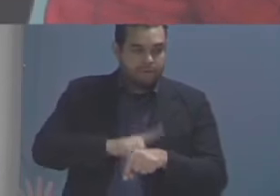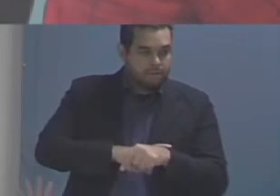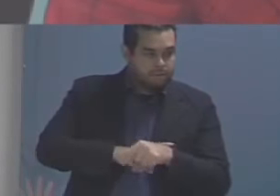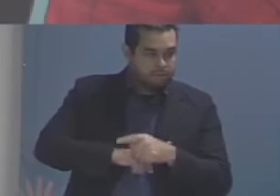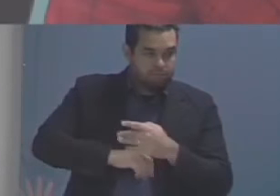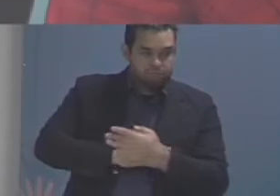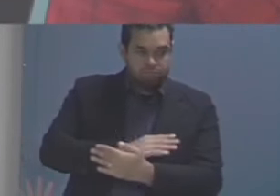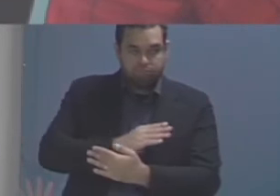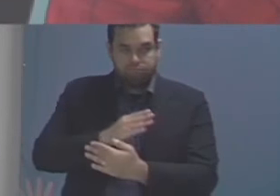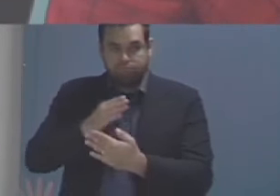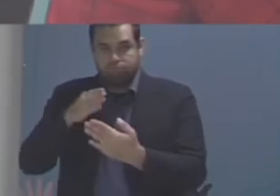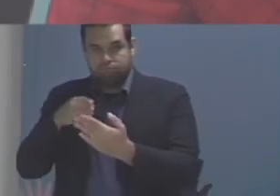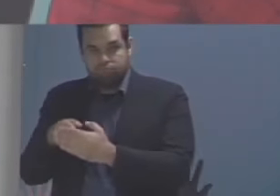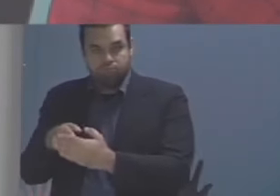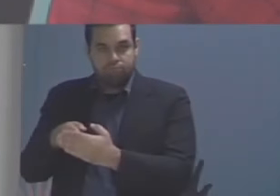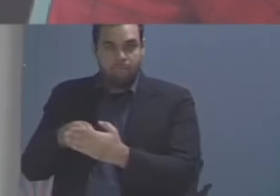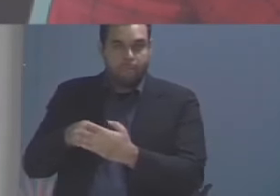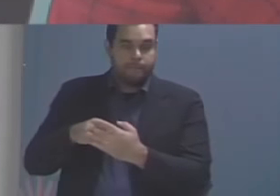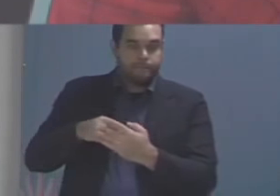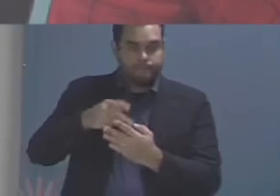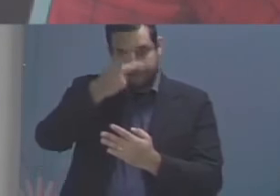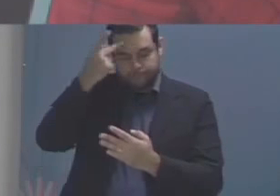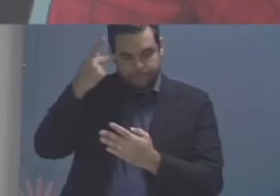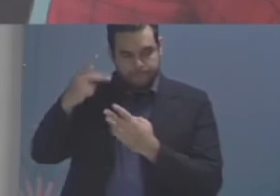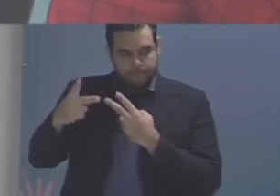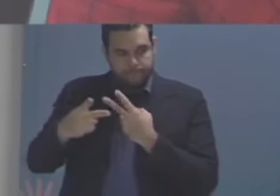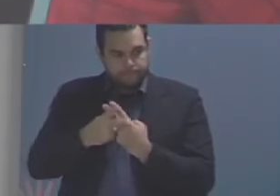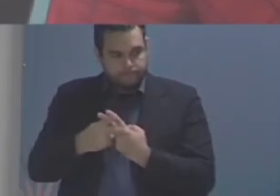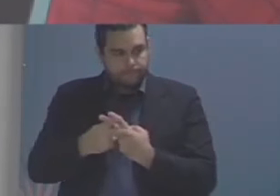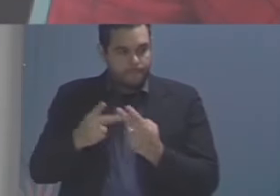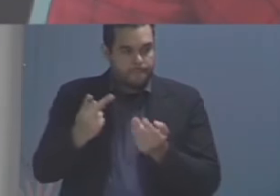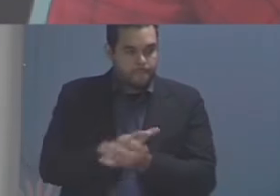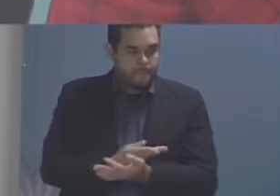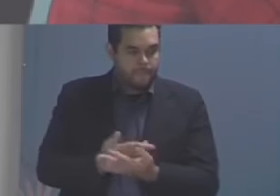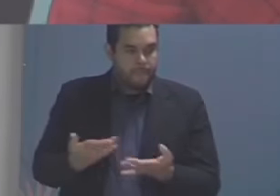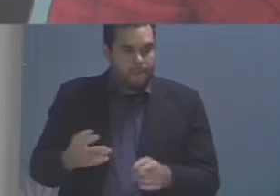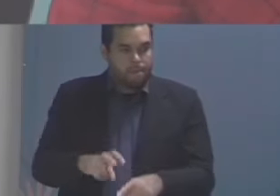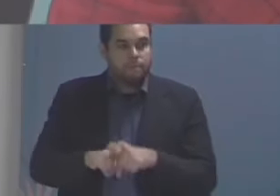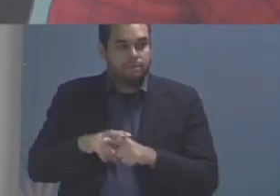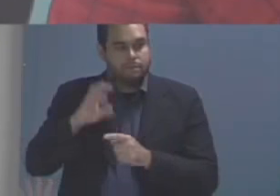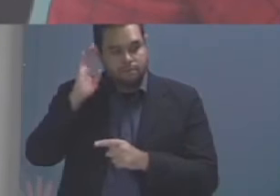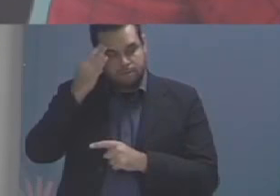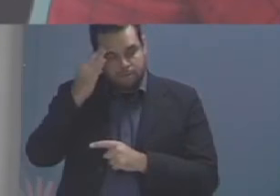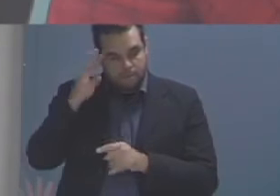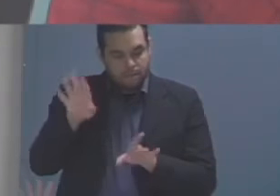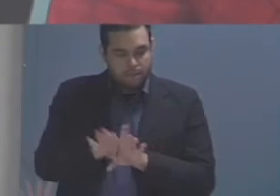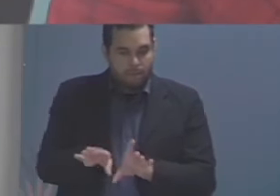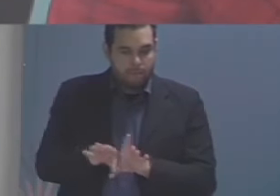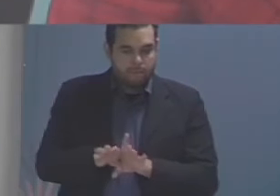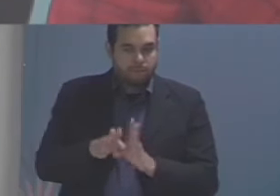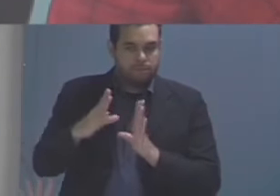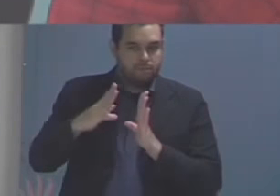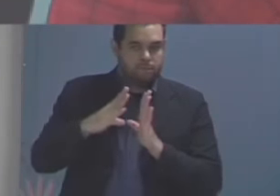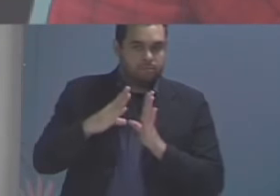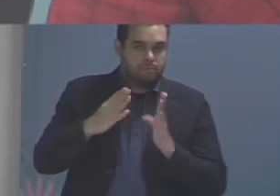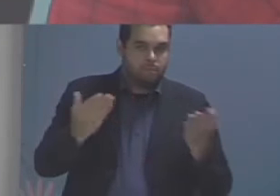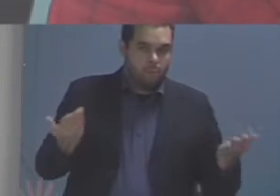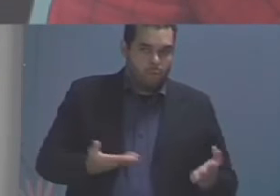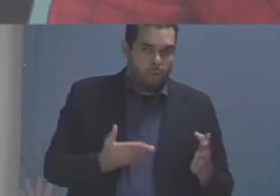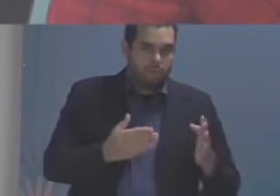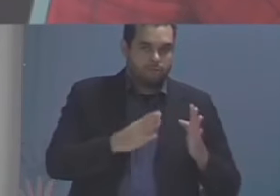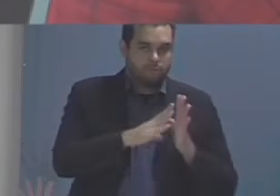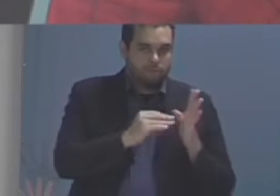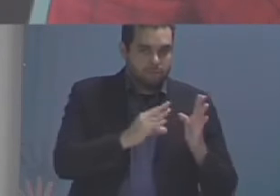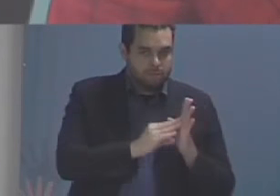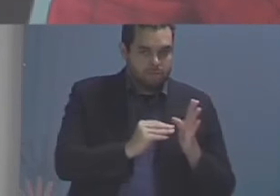absolutamente restrita em relação às condições que elas se dariam, mas nós entendemos que o modelo a ser seguido